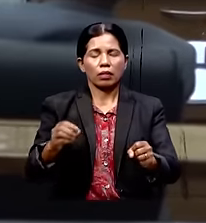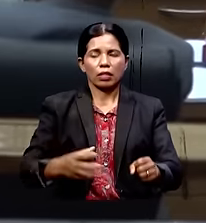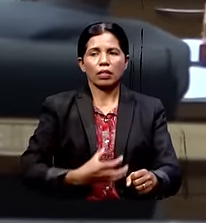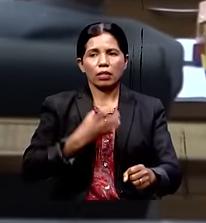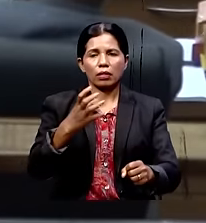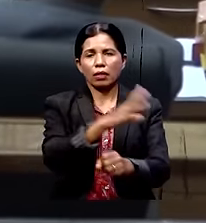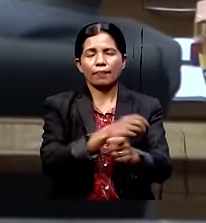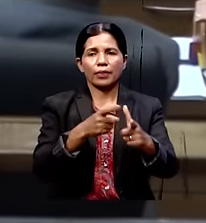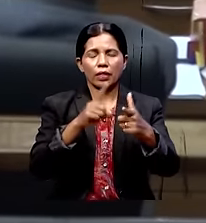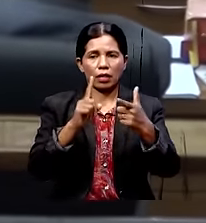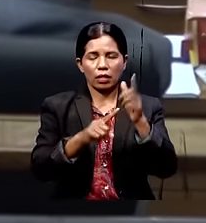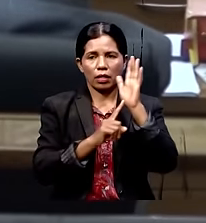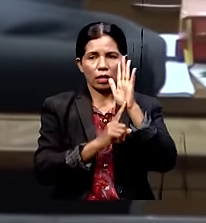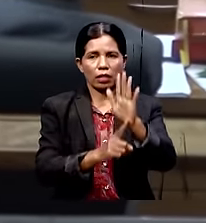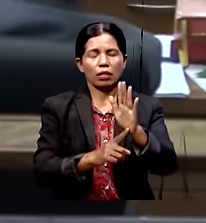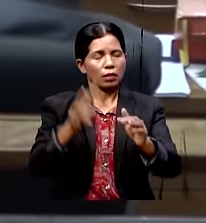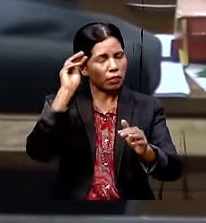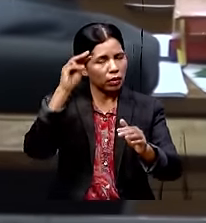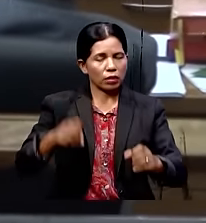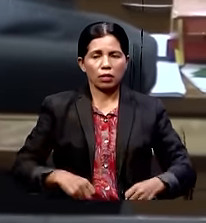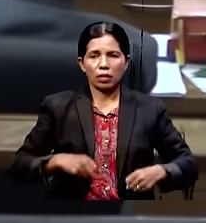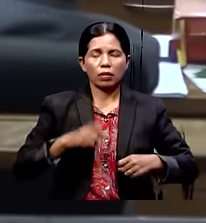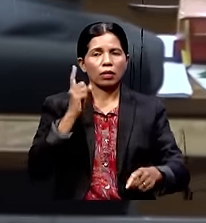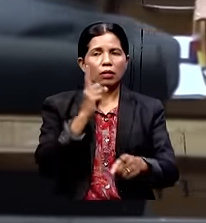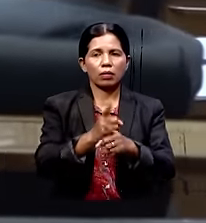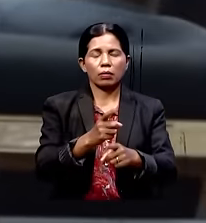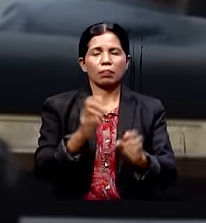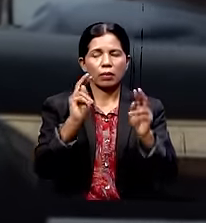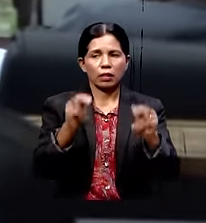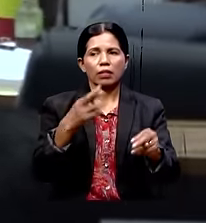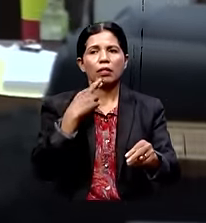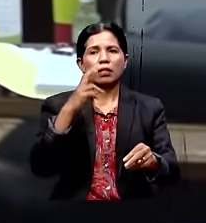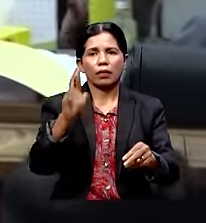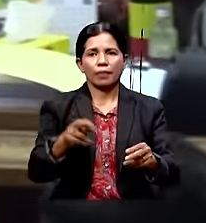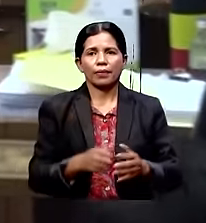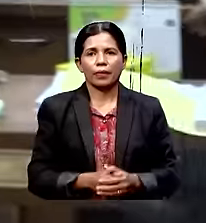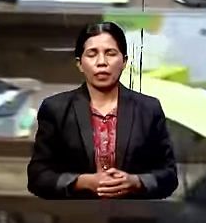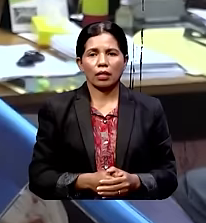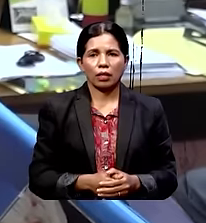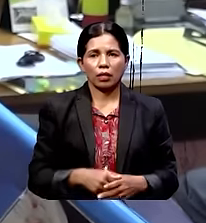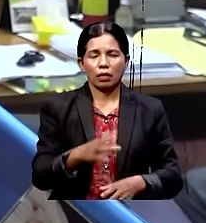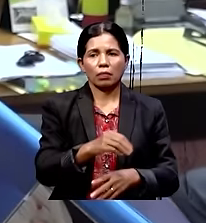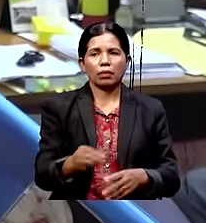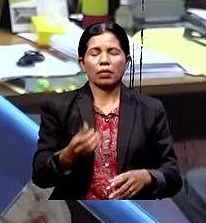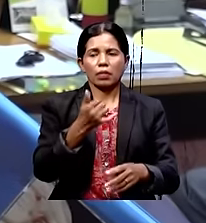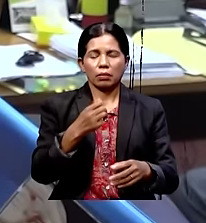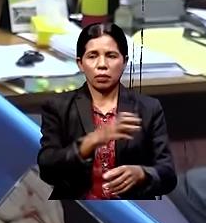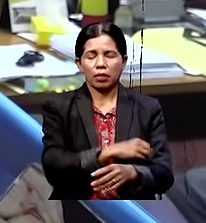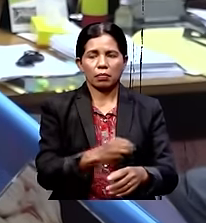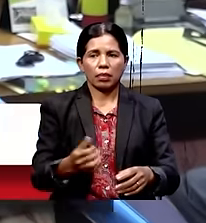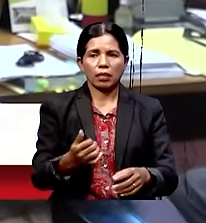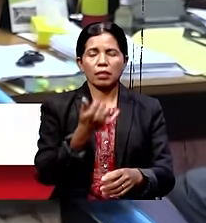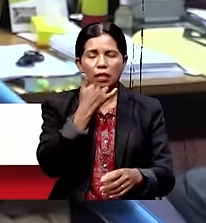enquanto o assunto nebe indica no ministro da saúde Lolos precisa resposta. É, então acontece um colapso da saúde nebe Itahassoro. Mas